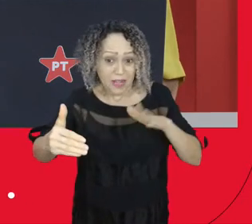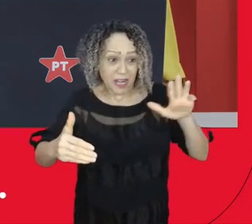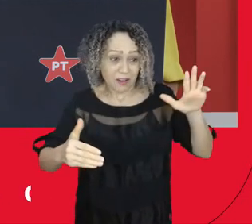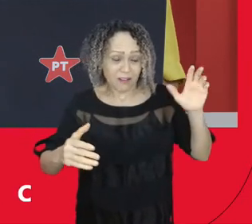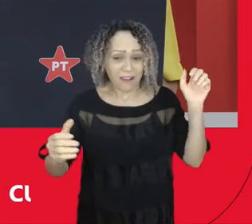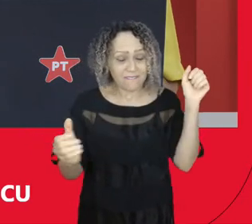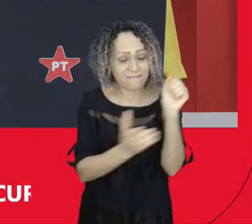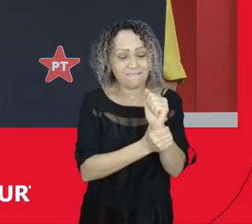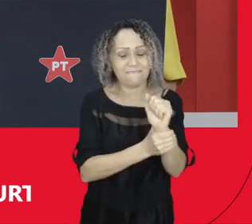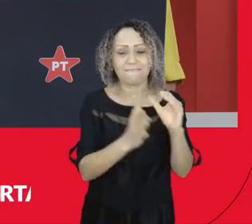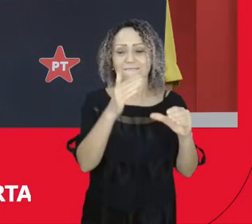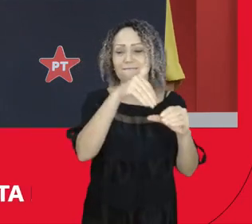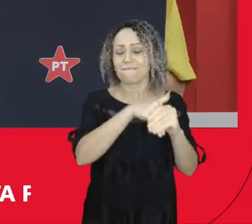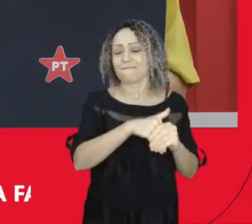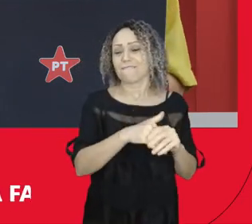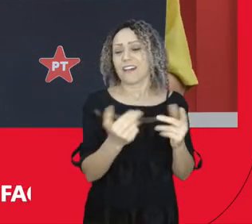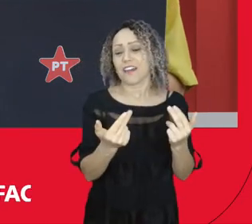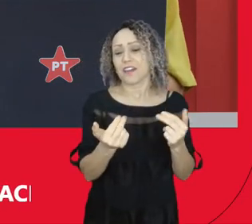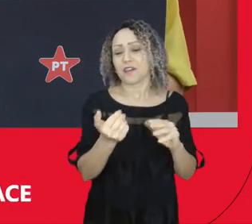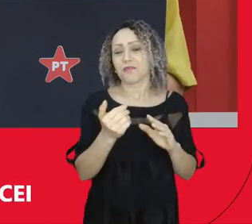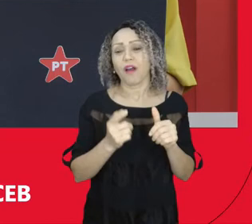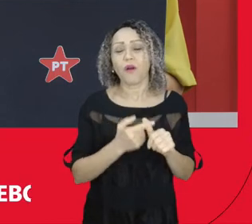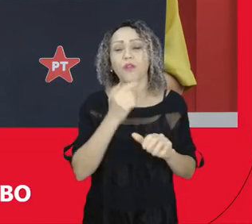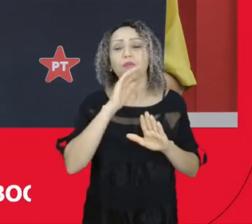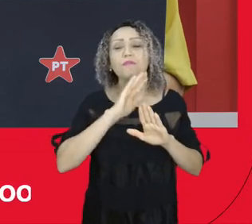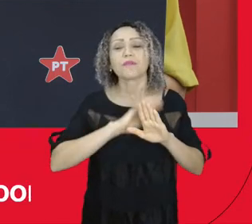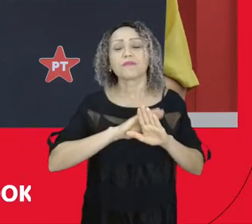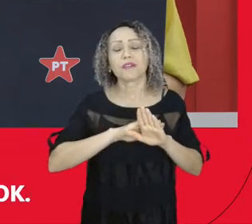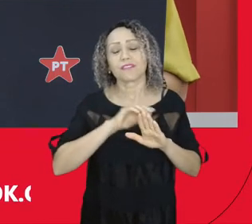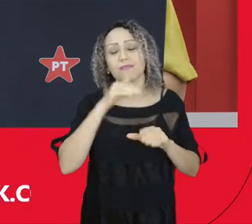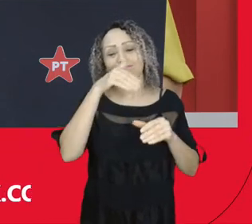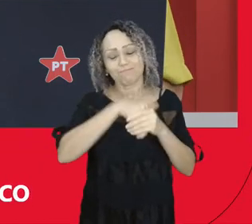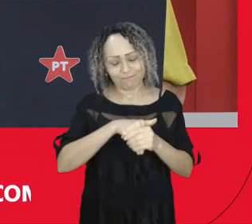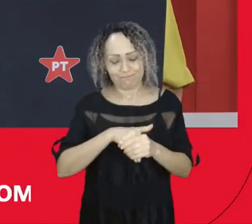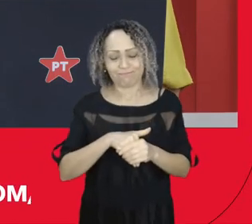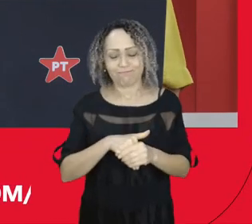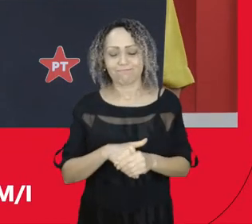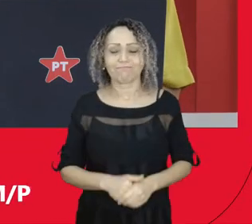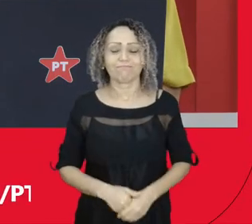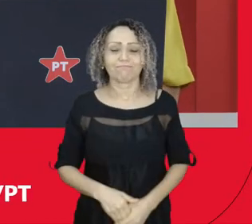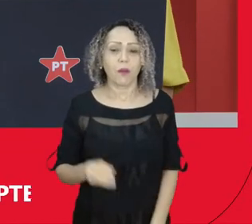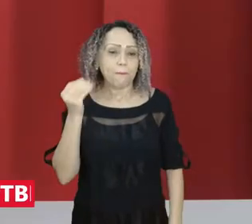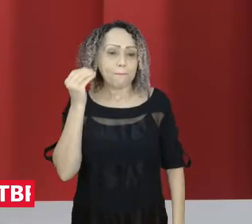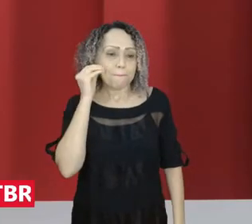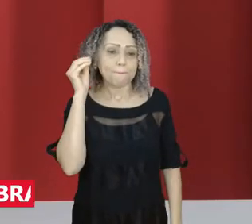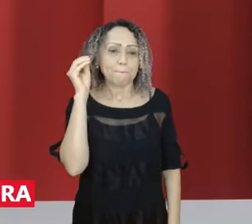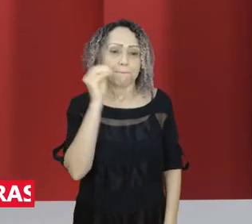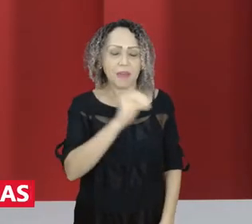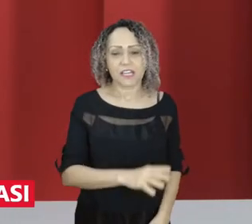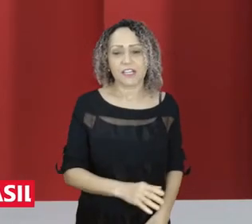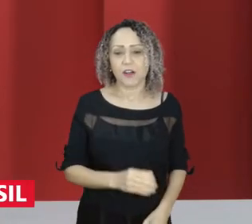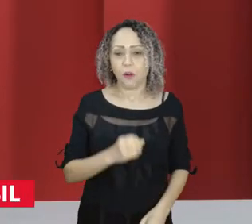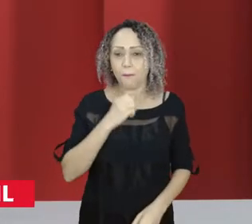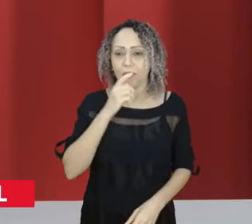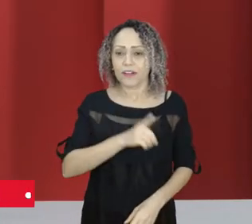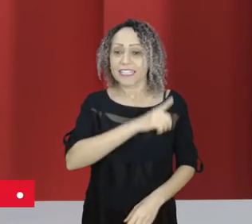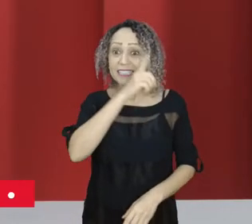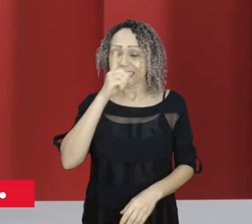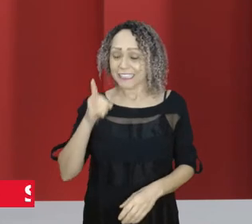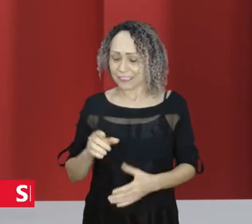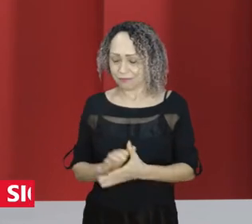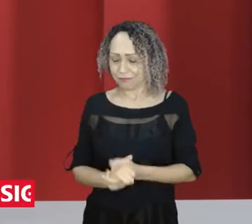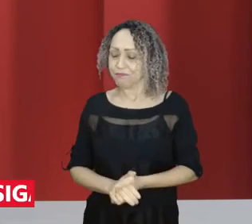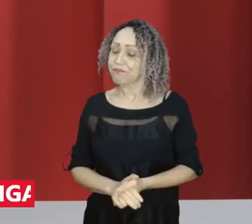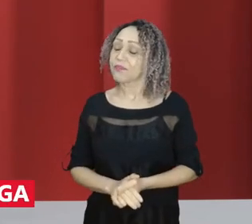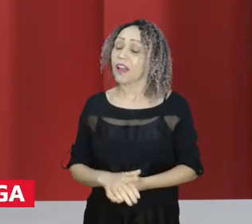no primeiro turno. No primeiro turno. Obrigada, querida. Um beijo. Bom dia. Bom dia. Bom dia. E a gente segue aqui no